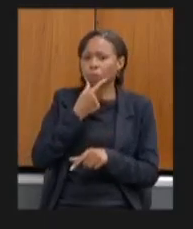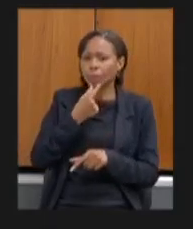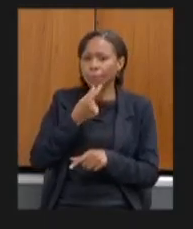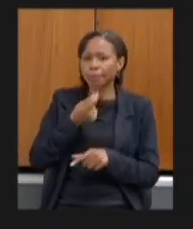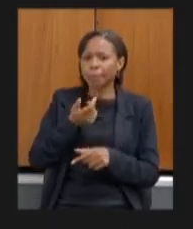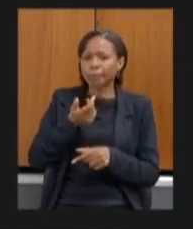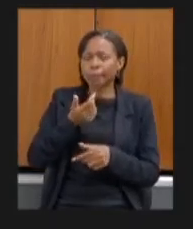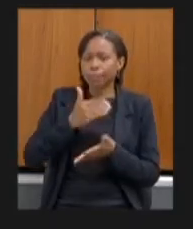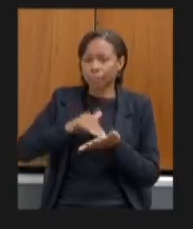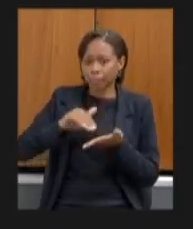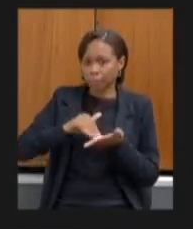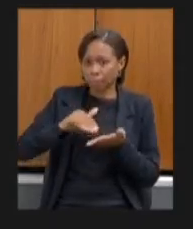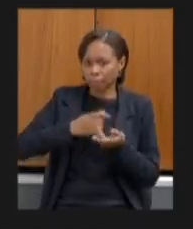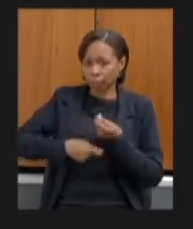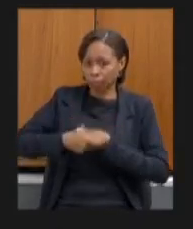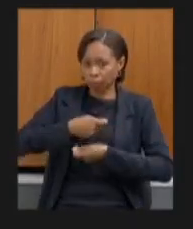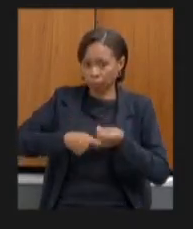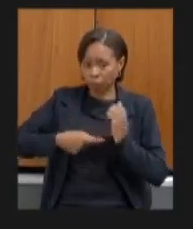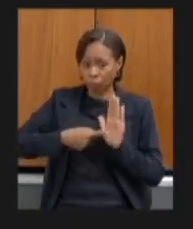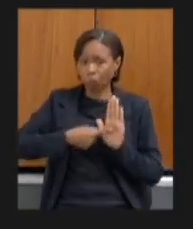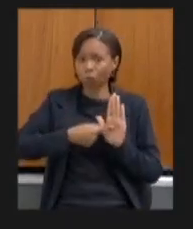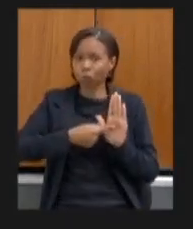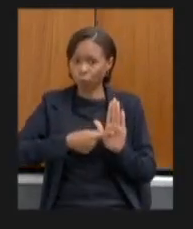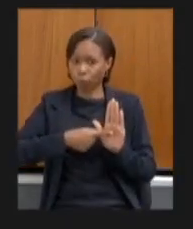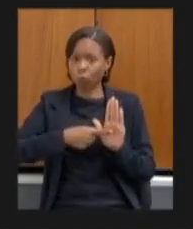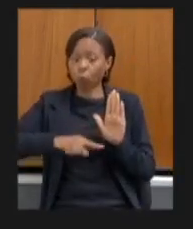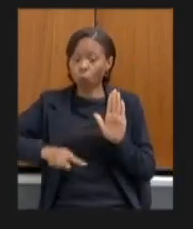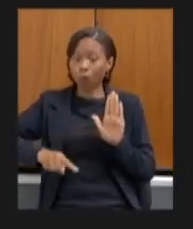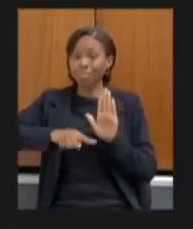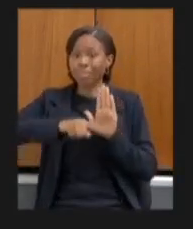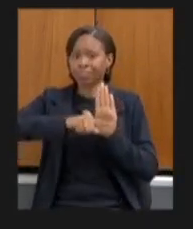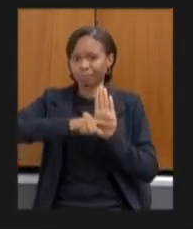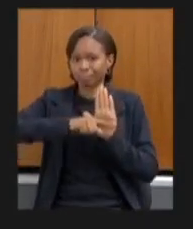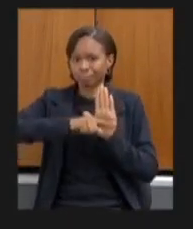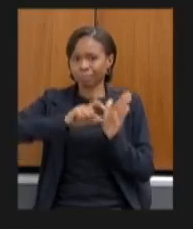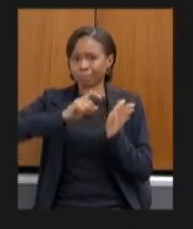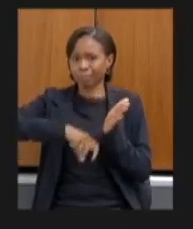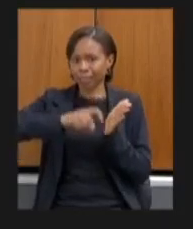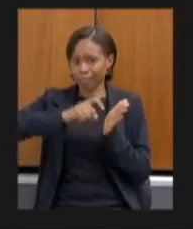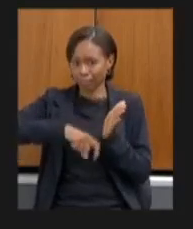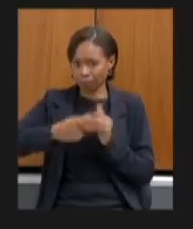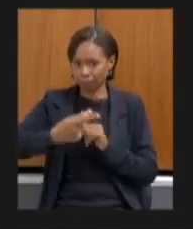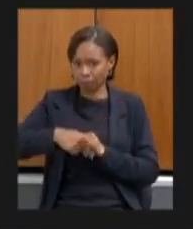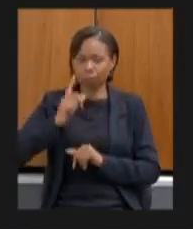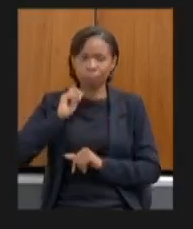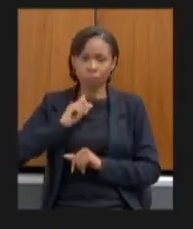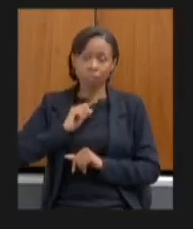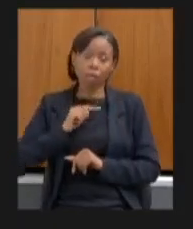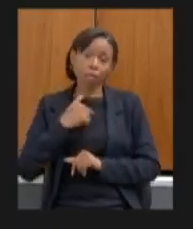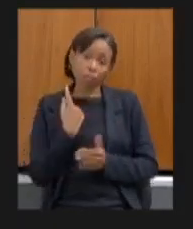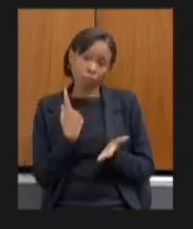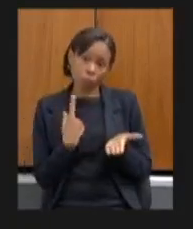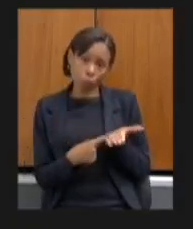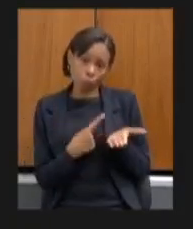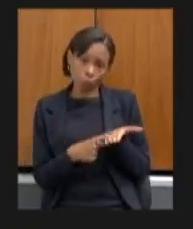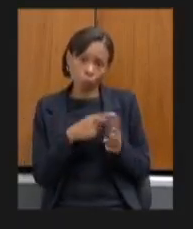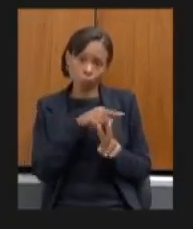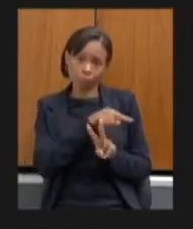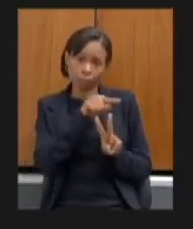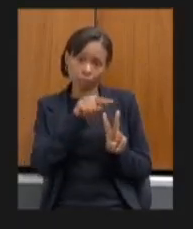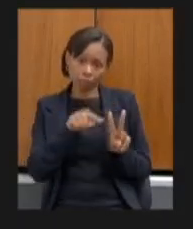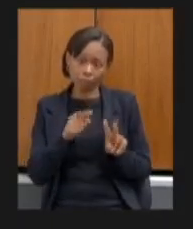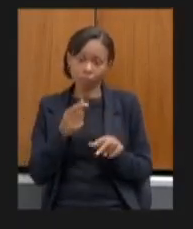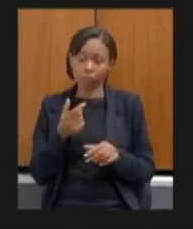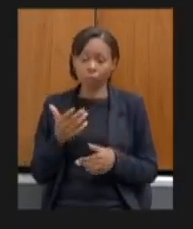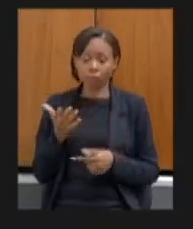anunciou valores do déficit fiscal do Estado e que esse acordo da Vale resolveria o déficit nos próximos dois, três